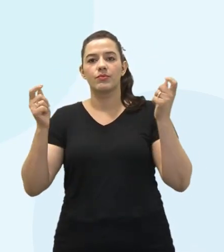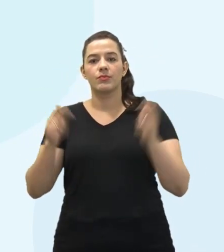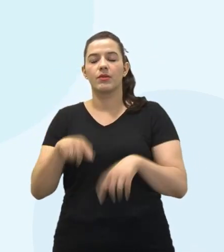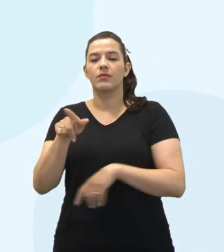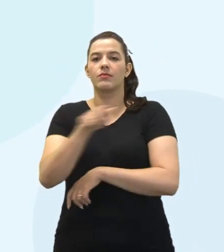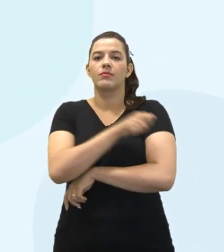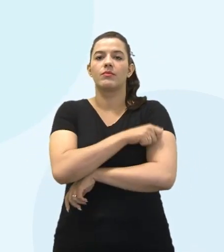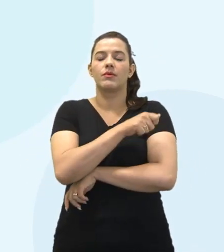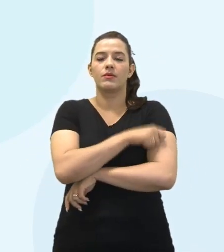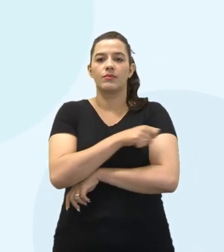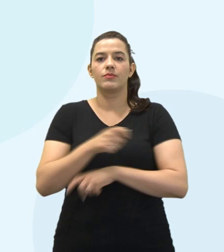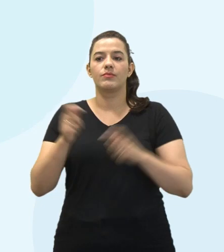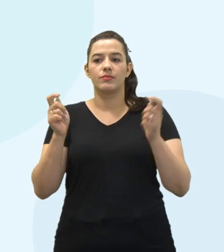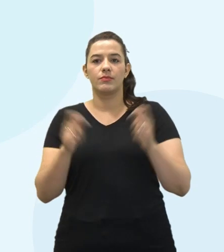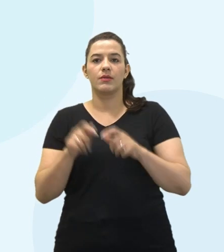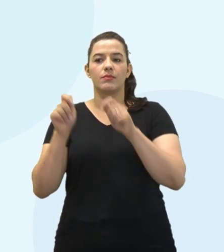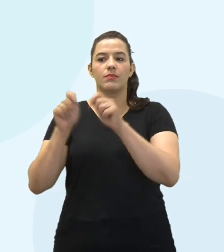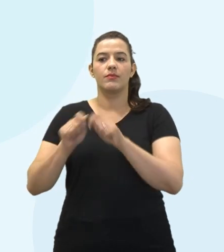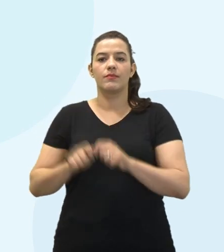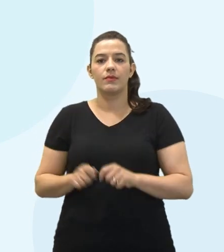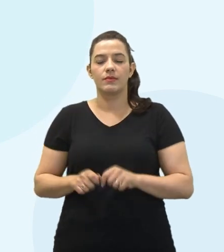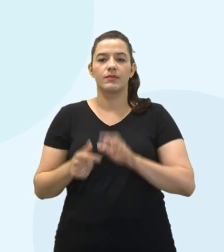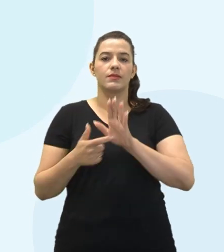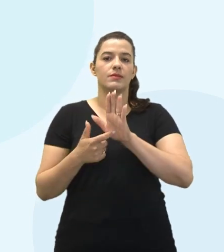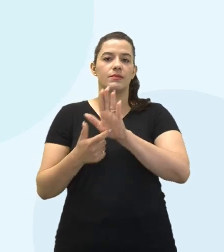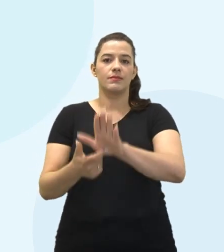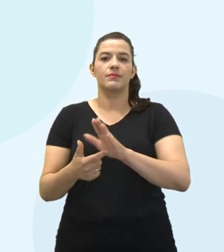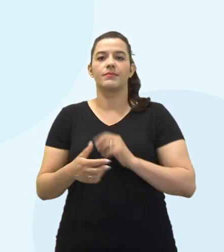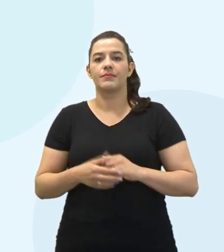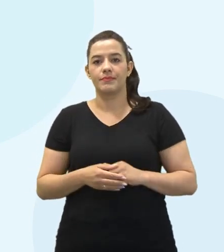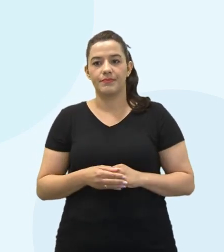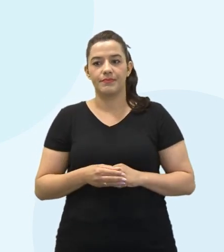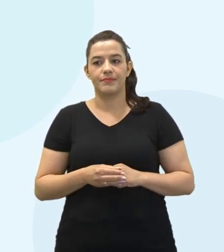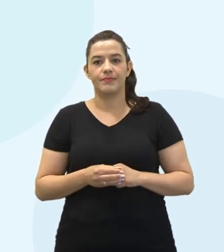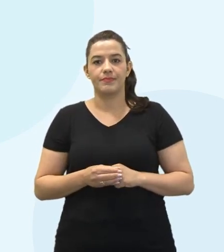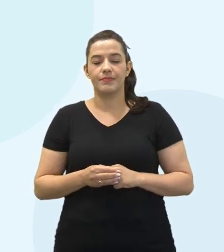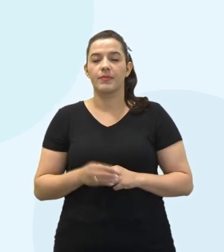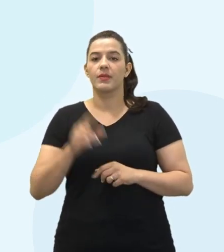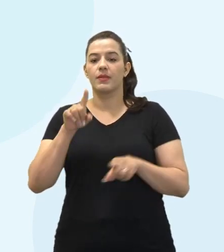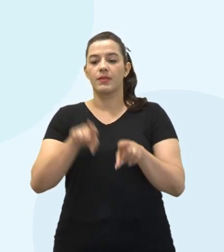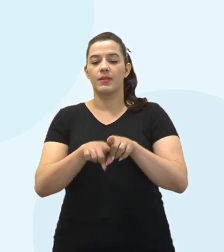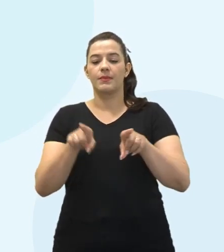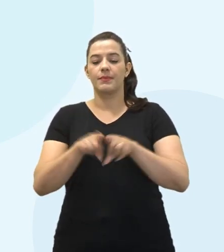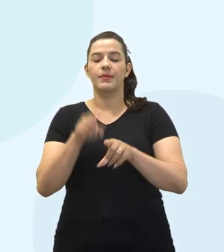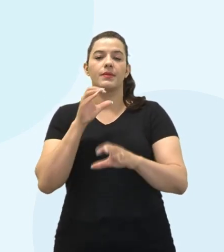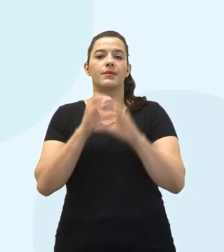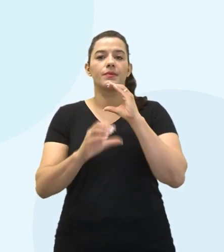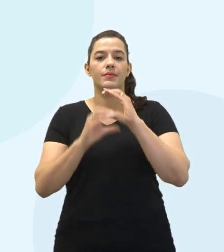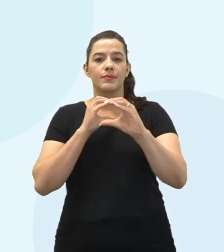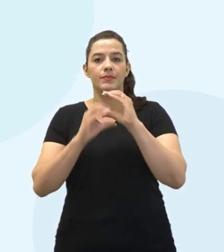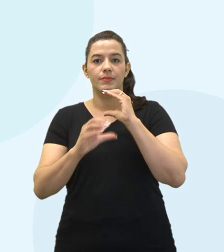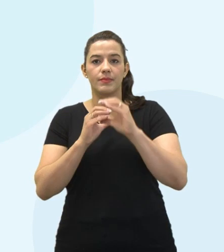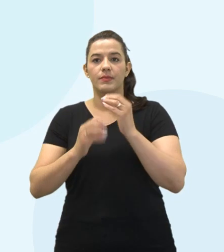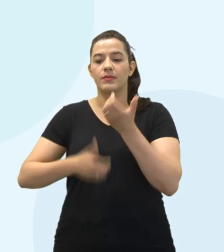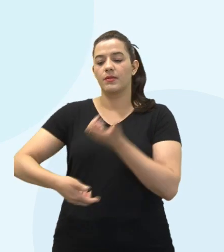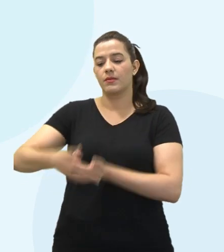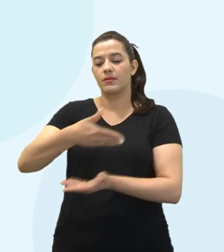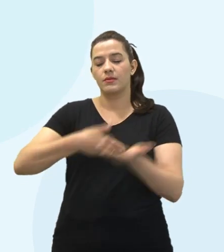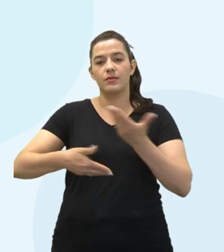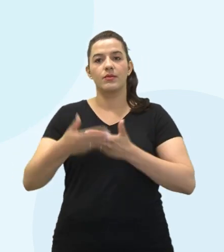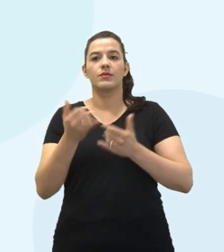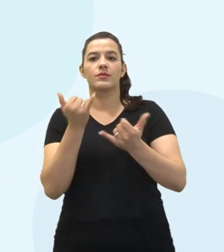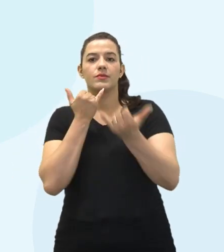estudante faz essa representação a a comunicação né quando há uma troca de